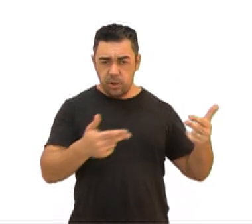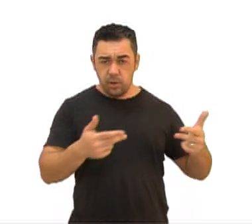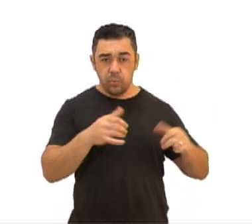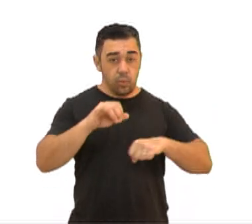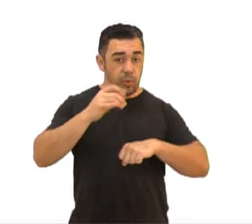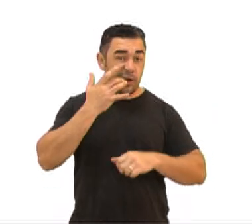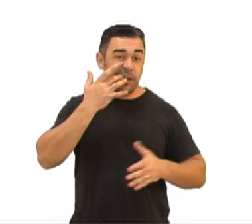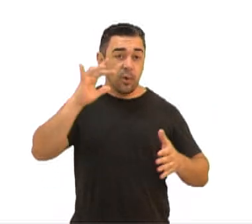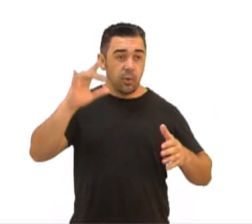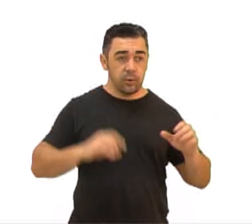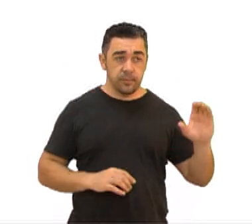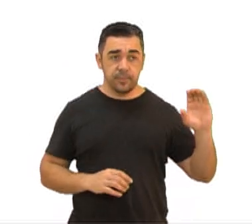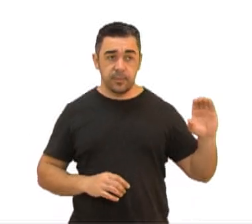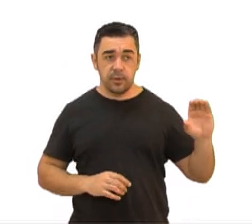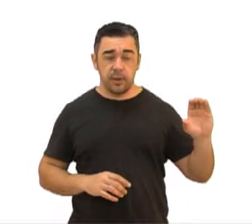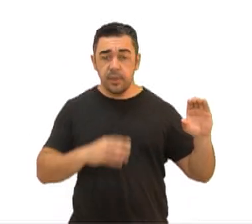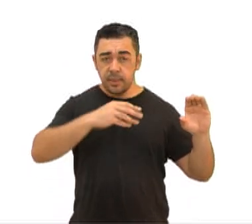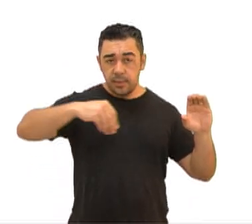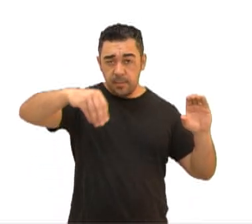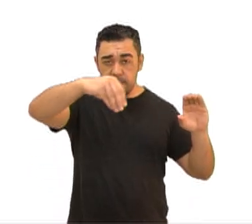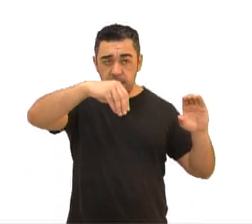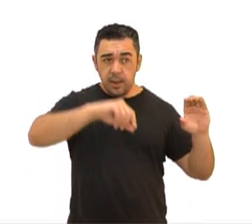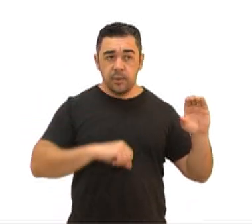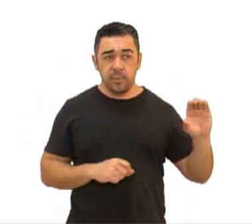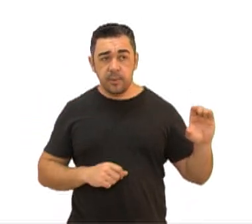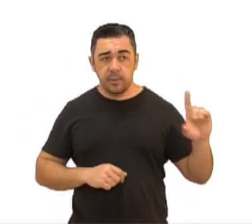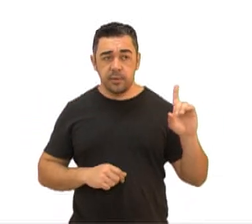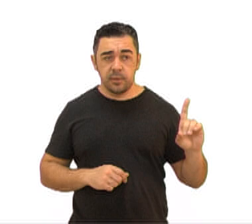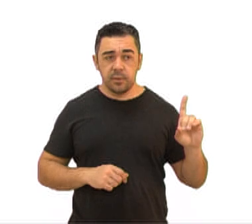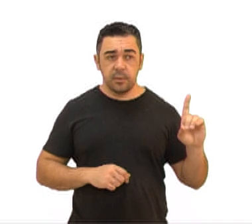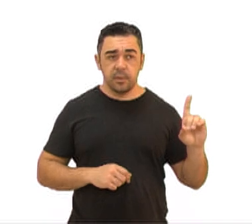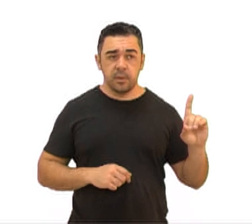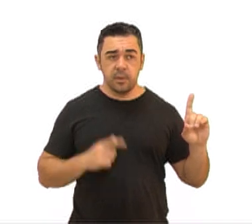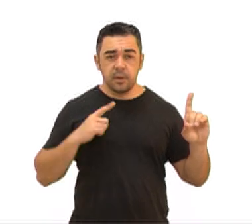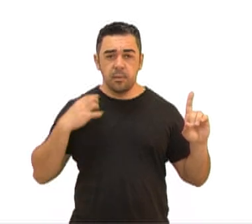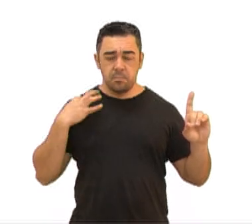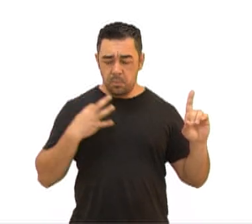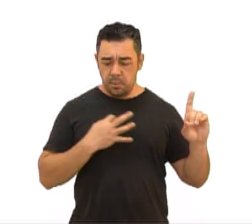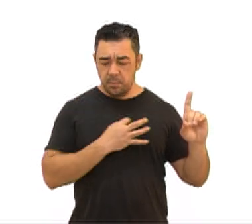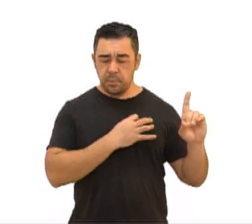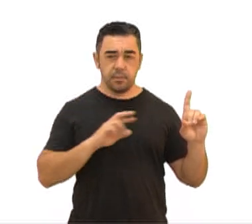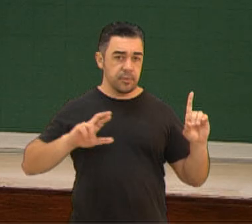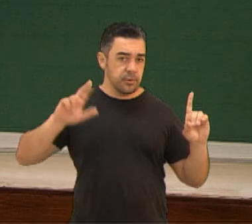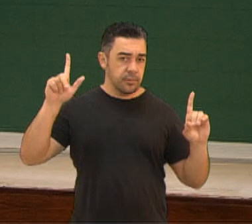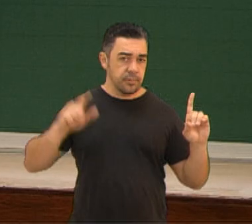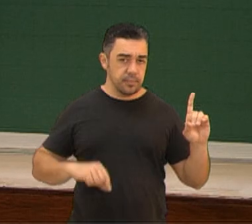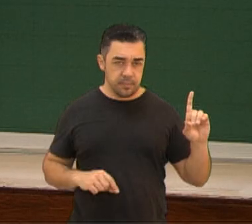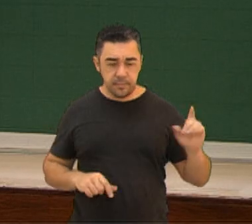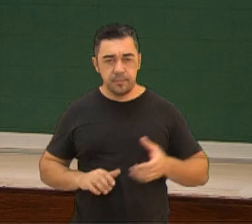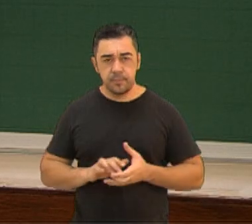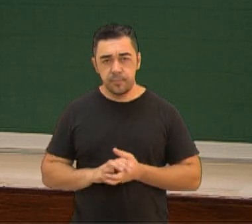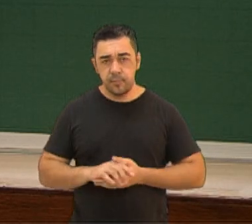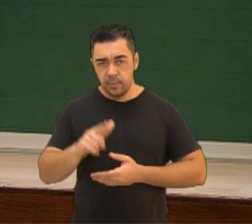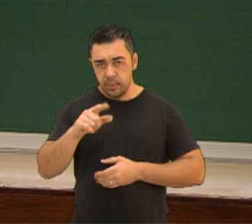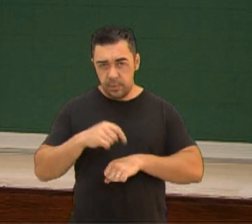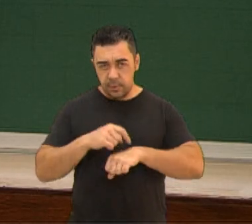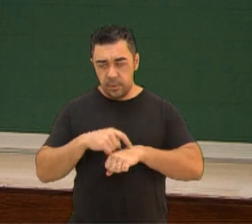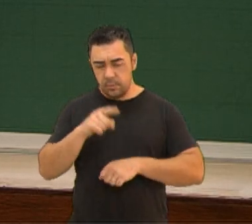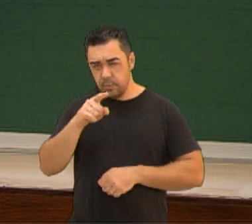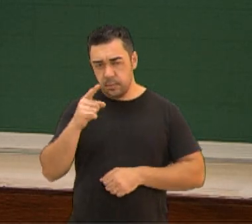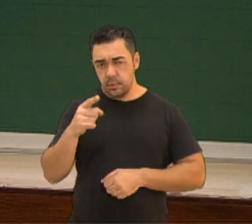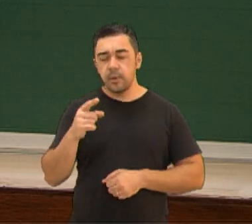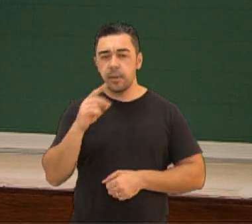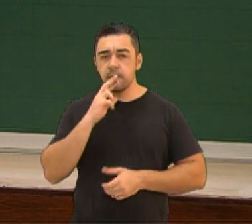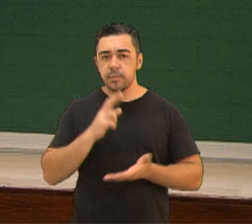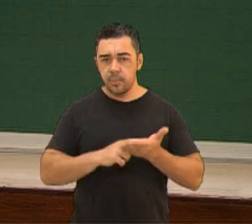de ouro. C. Temperos. D. Adornos estrangeiros. Vocês vão ter alguns minutos para poder realizar